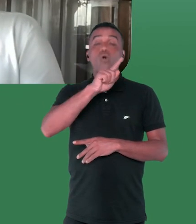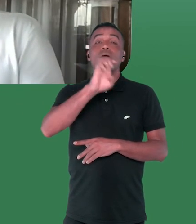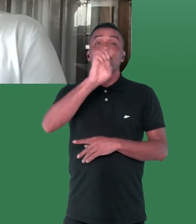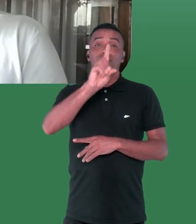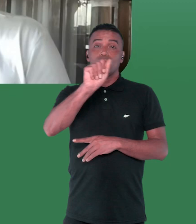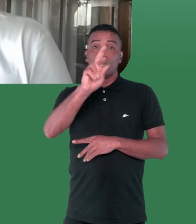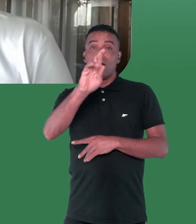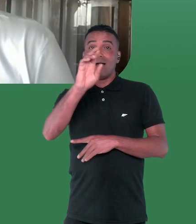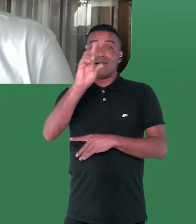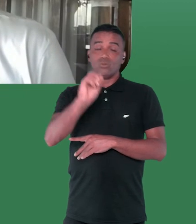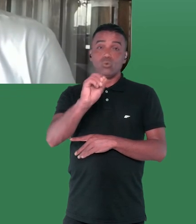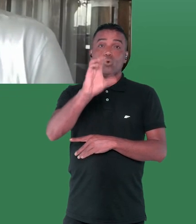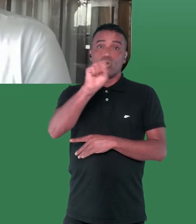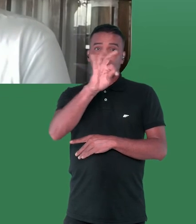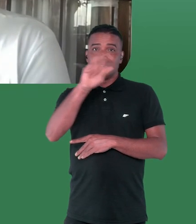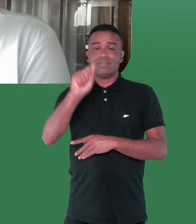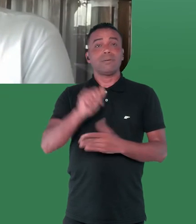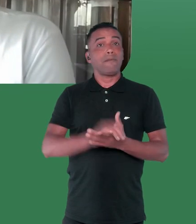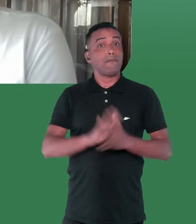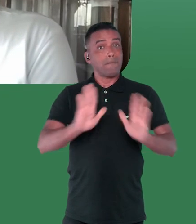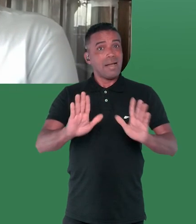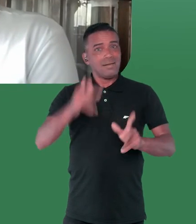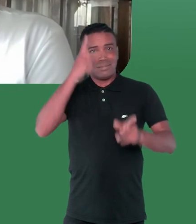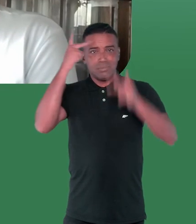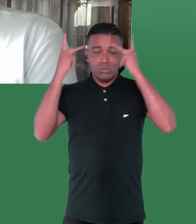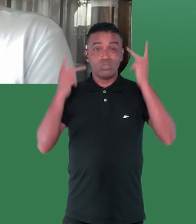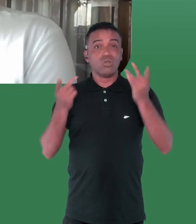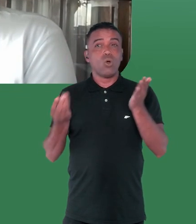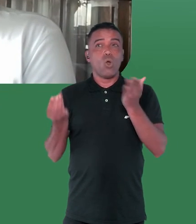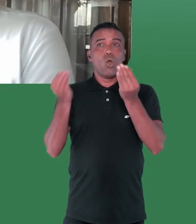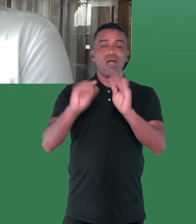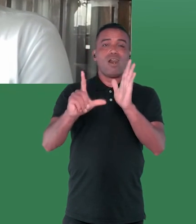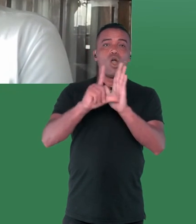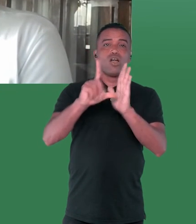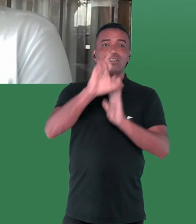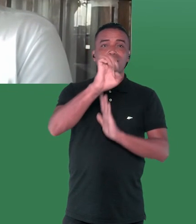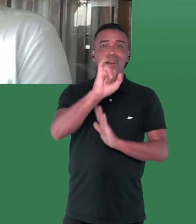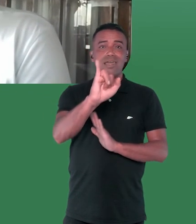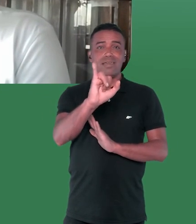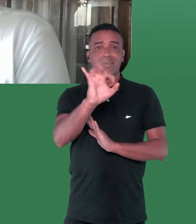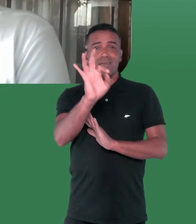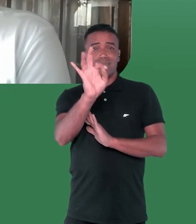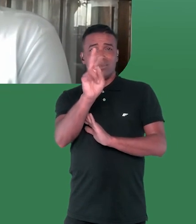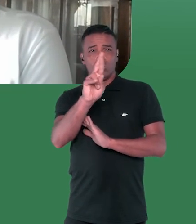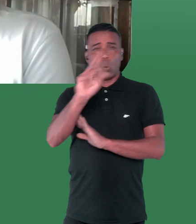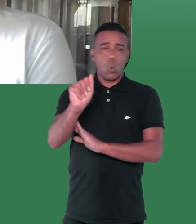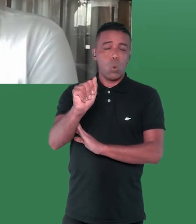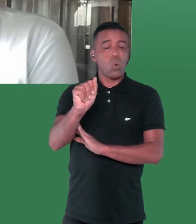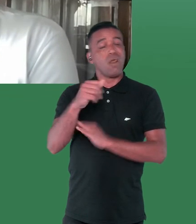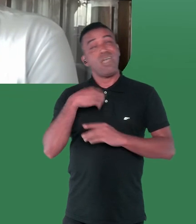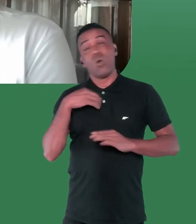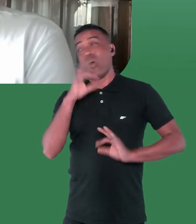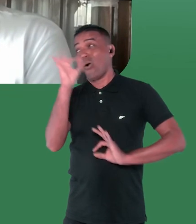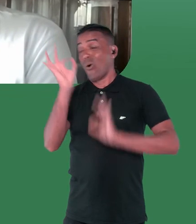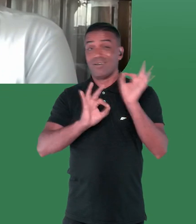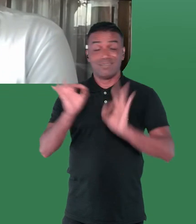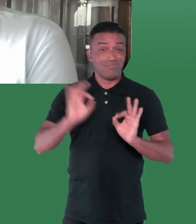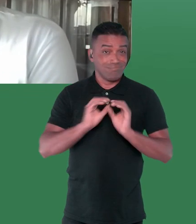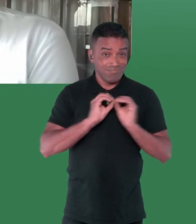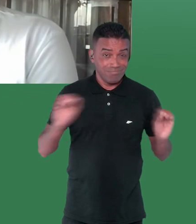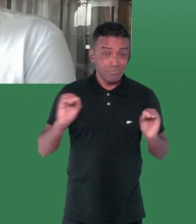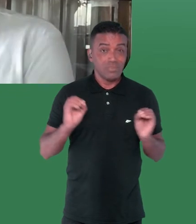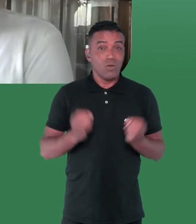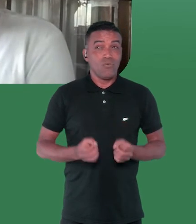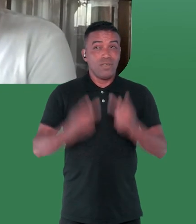Instagram, @Eduardo Costa Jornalista, mas as pessoas queriam que fosse para leitura e tal. Eu sou um cara muito desorganizado, já te